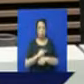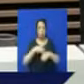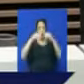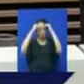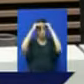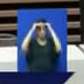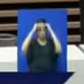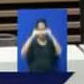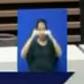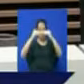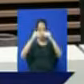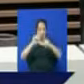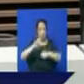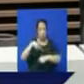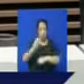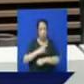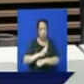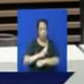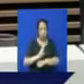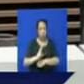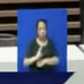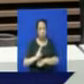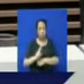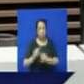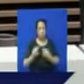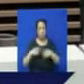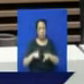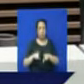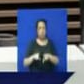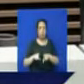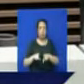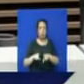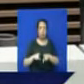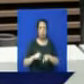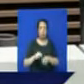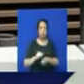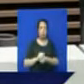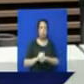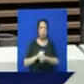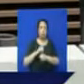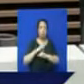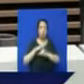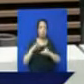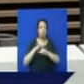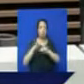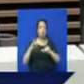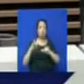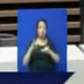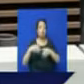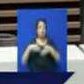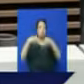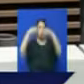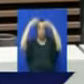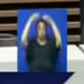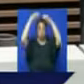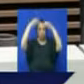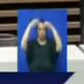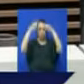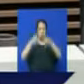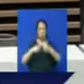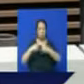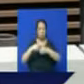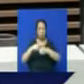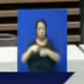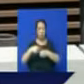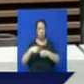respeitamos as outras denominações, mas nós temos que declarar que o rei, que o governante da nossa cidade é o